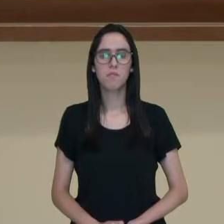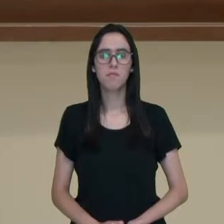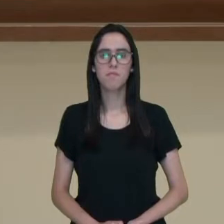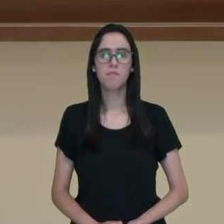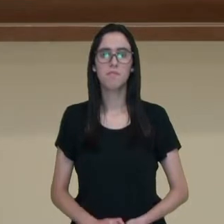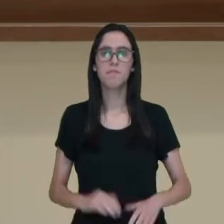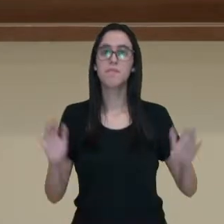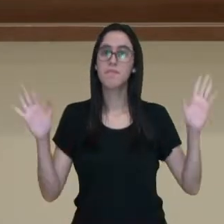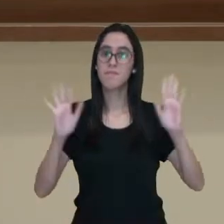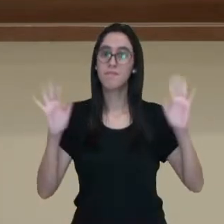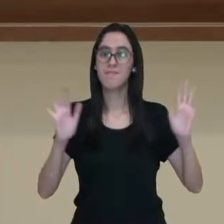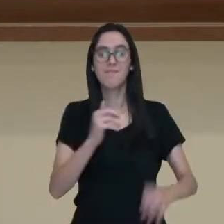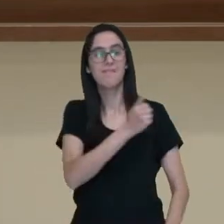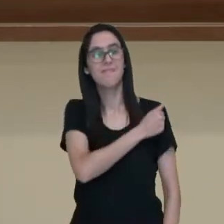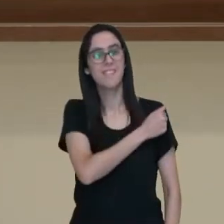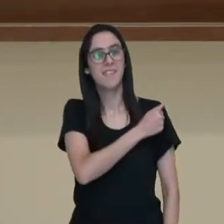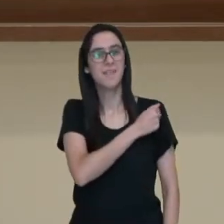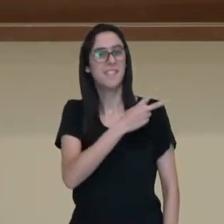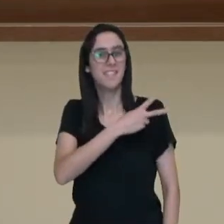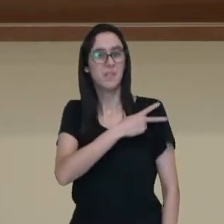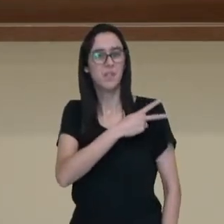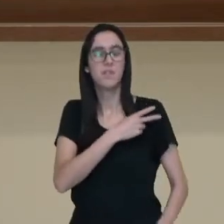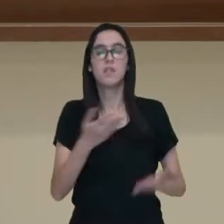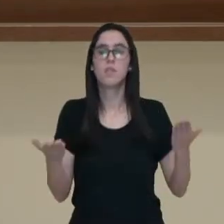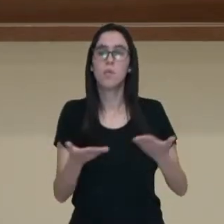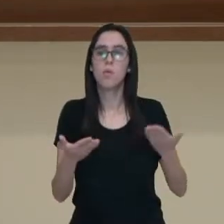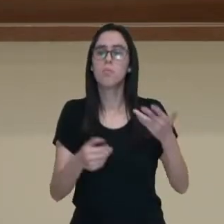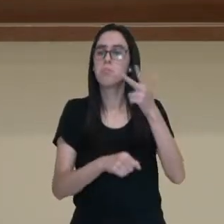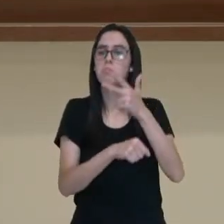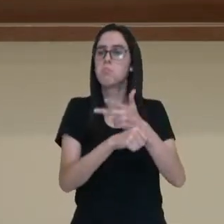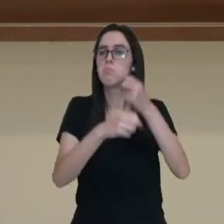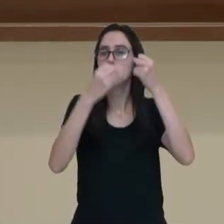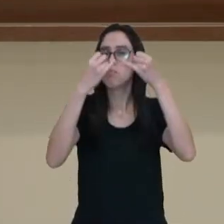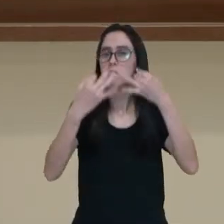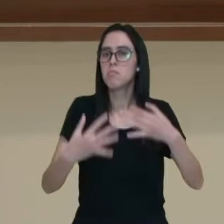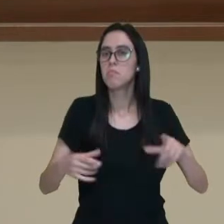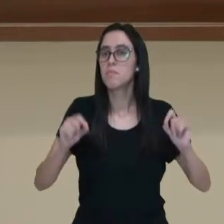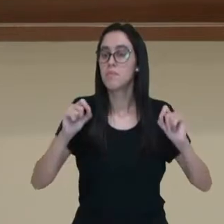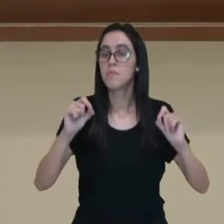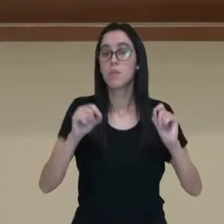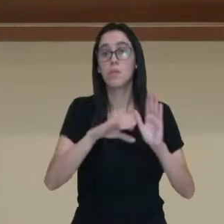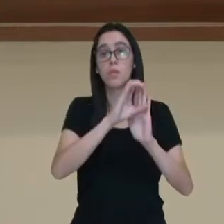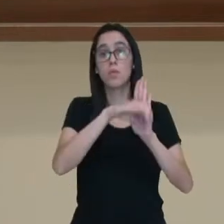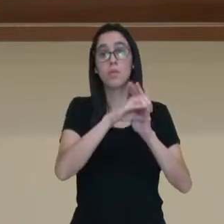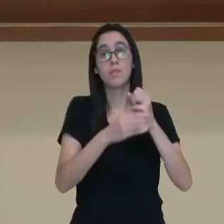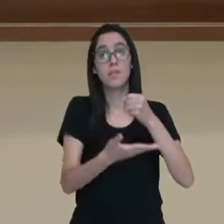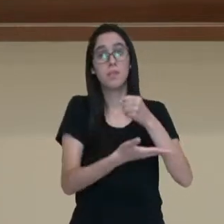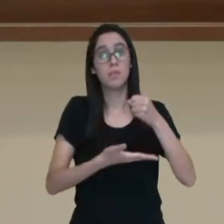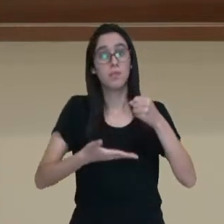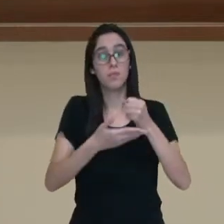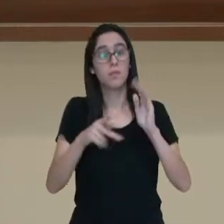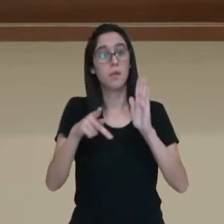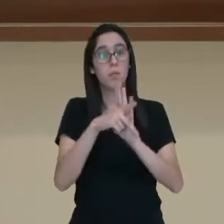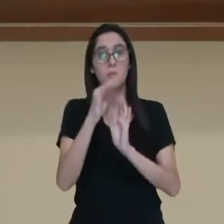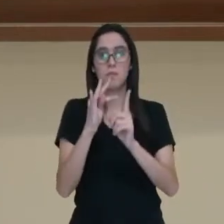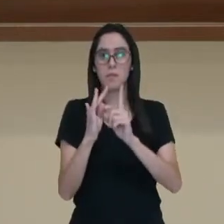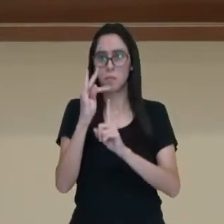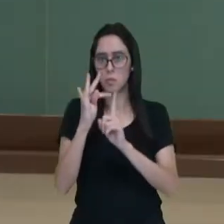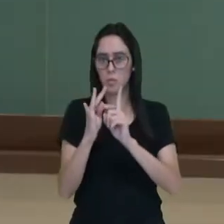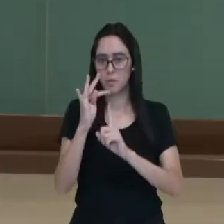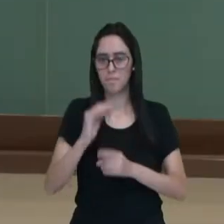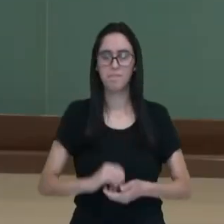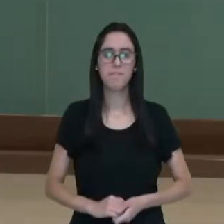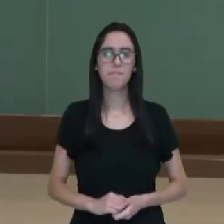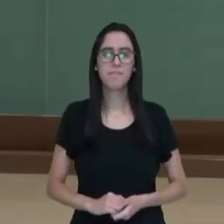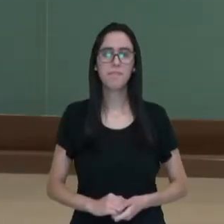Olá, estudantes da segunda série! Neste vídeo, vamos falar sobre os conceitos básicos da termologia. Então,